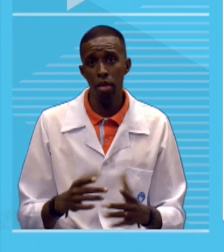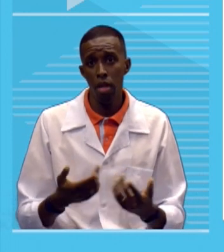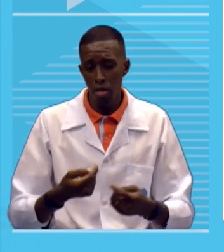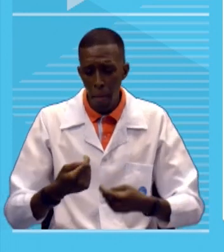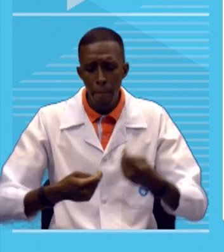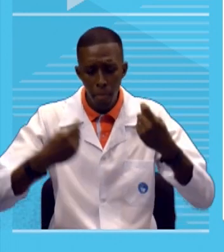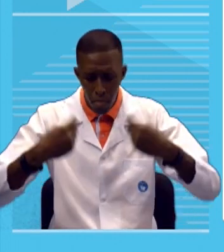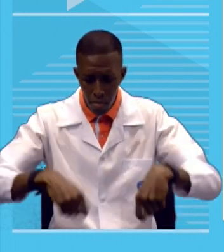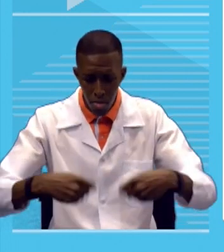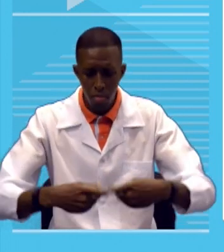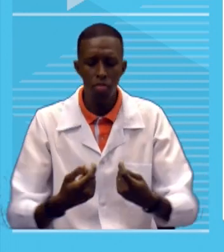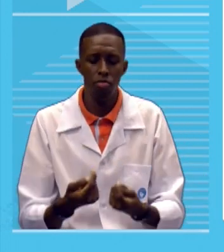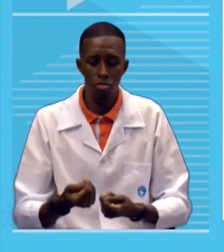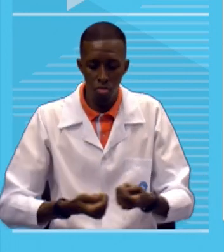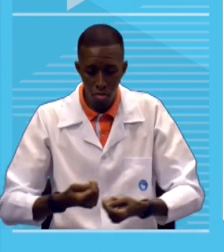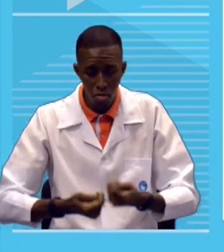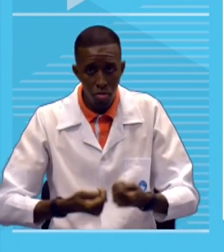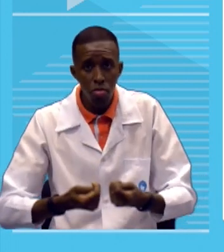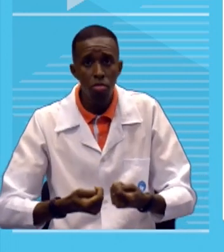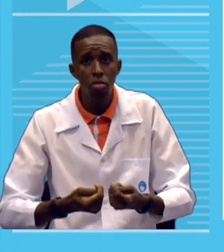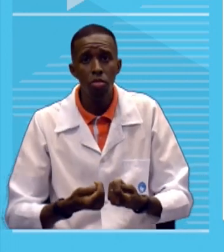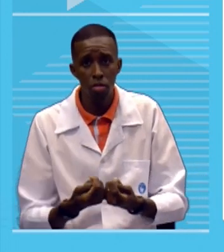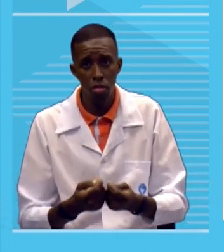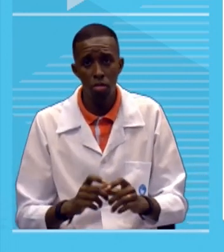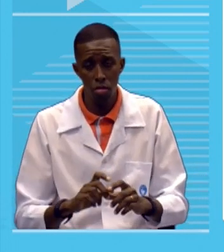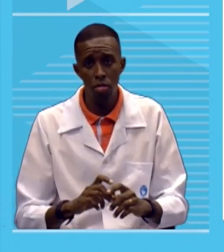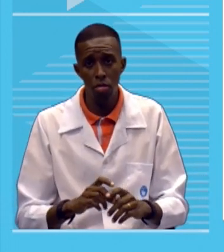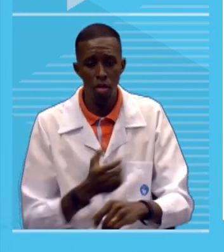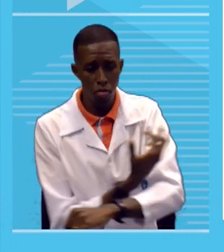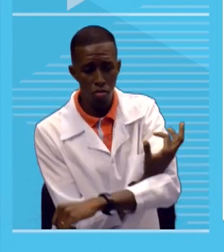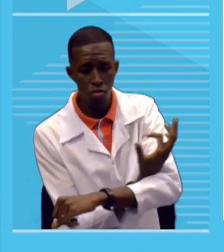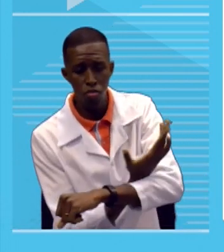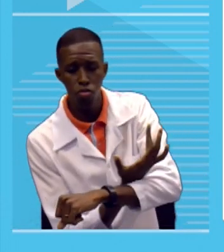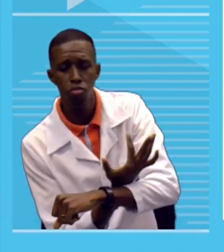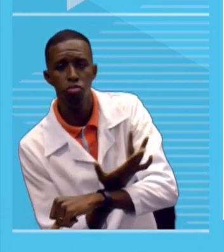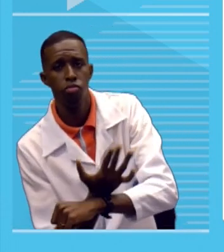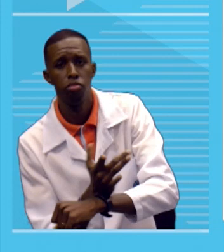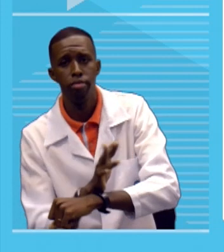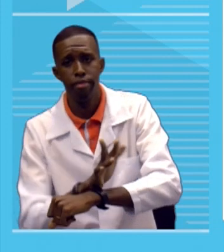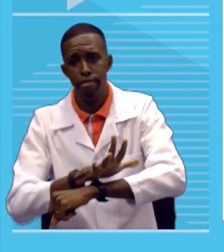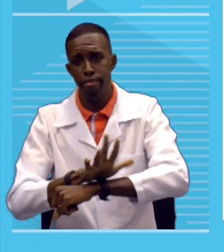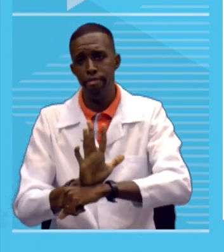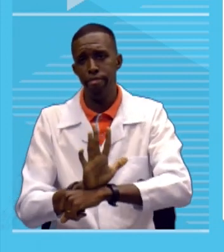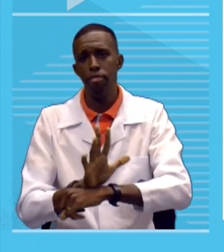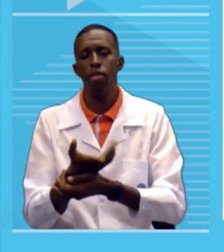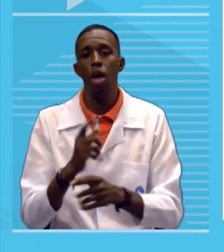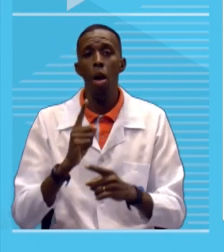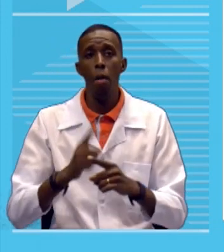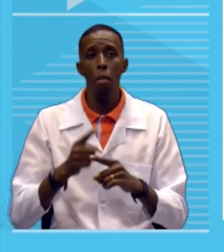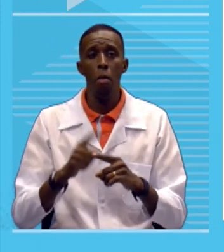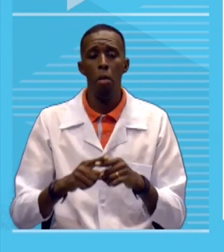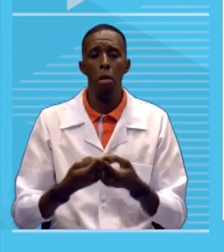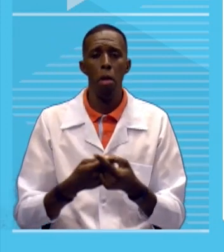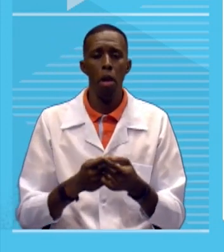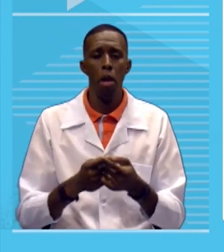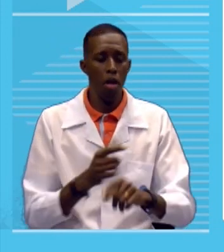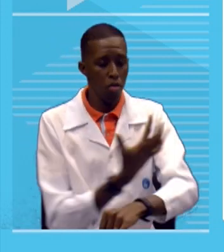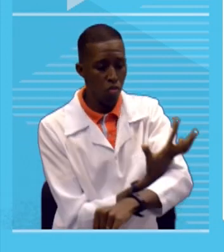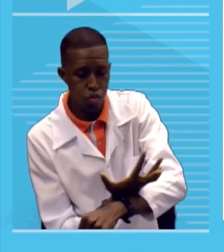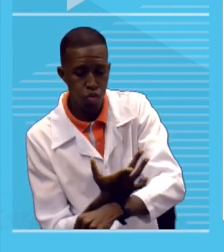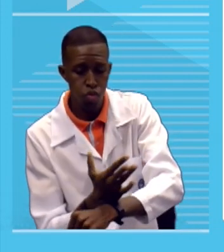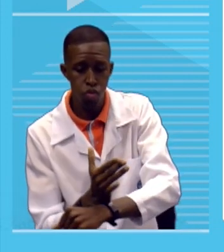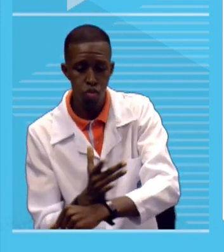grande quantidade de pessoas, mesmo assim, não era uma urbanização de fato planejada. Então, é claro que